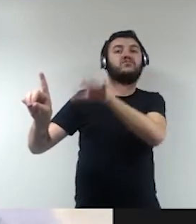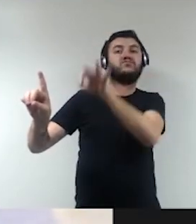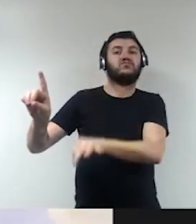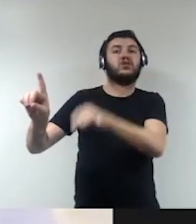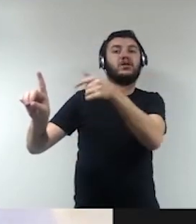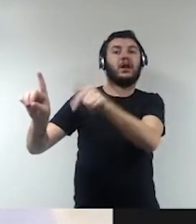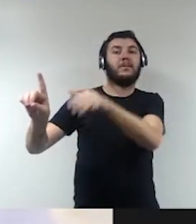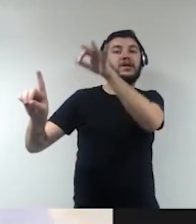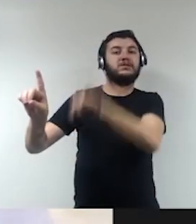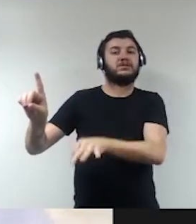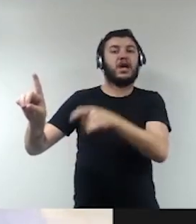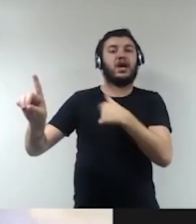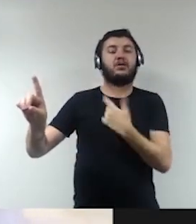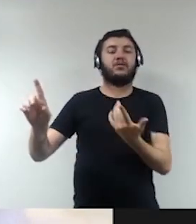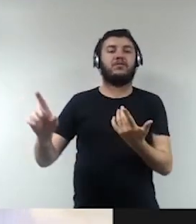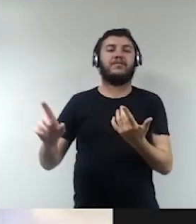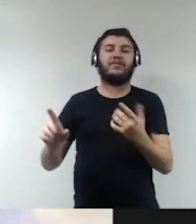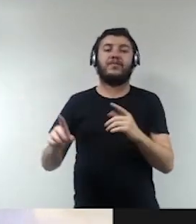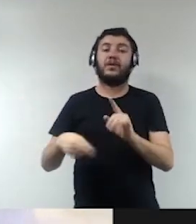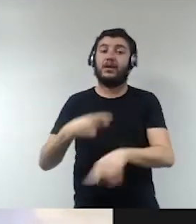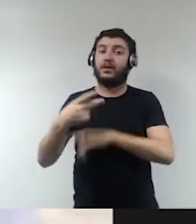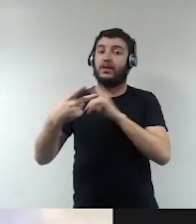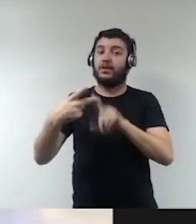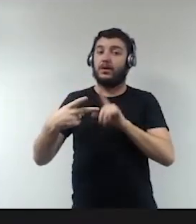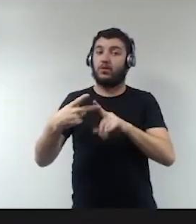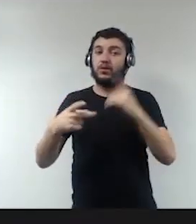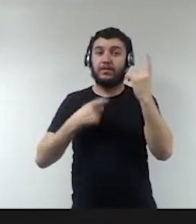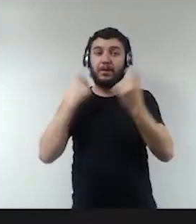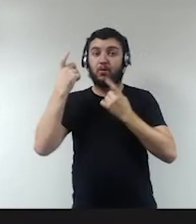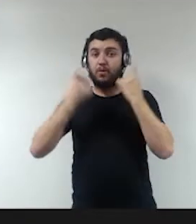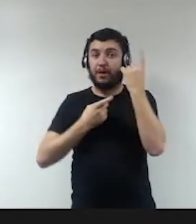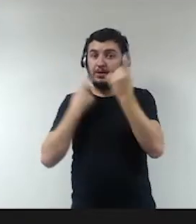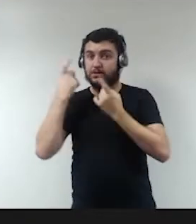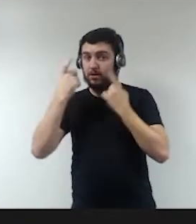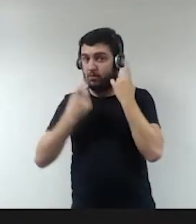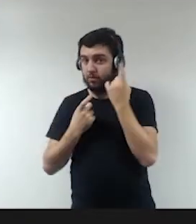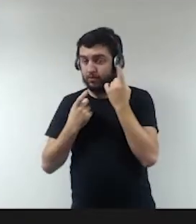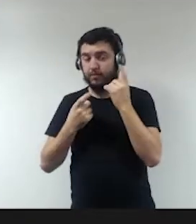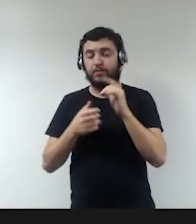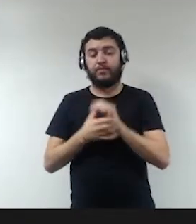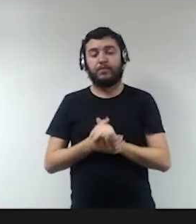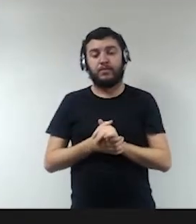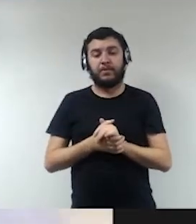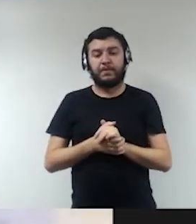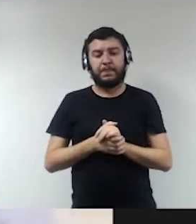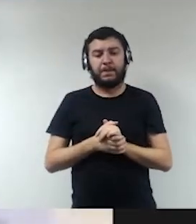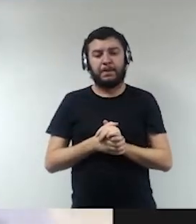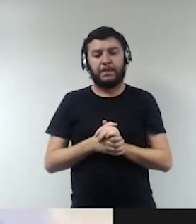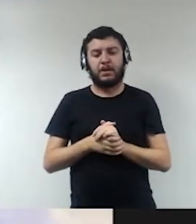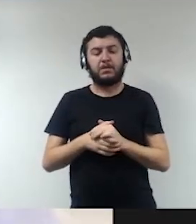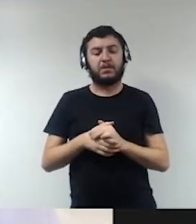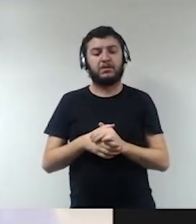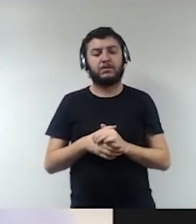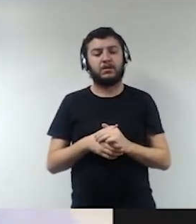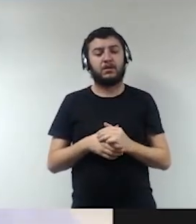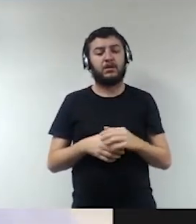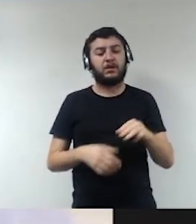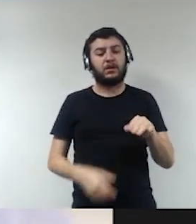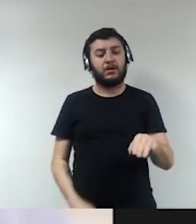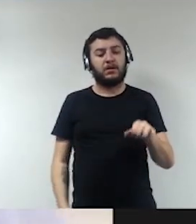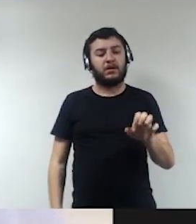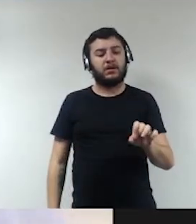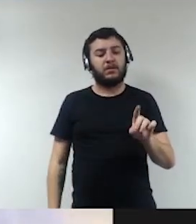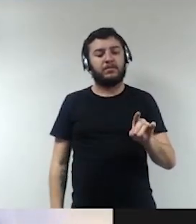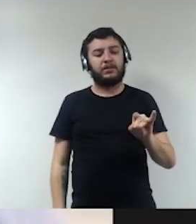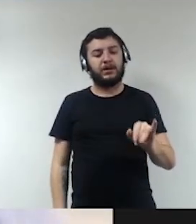preocupação. A segunda preocupação é analisar a compatibilidade da mediação